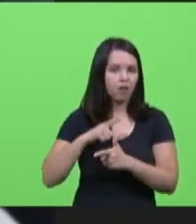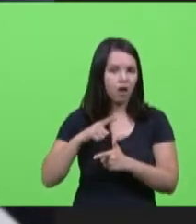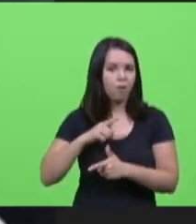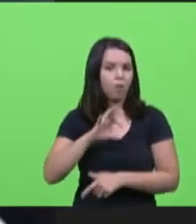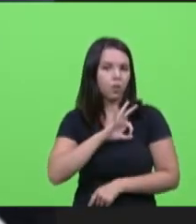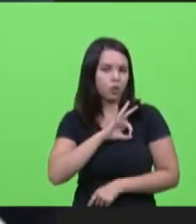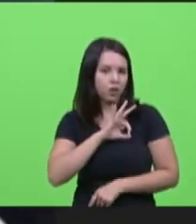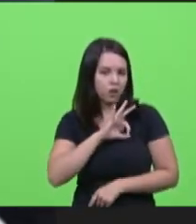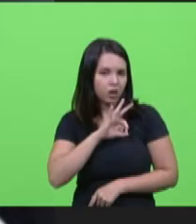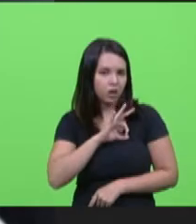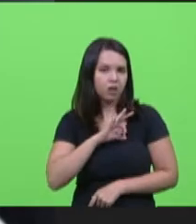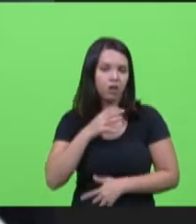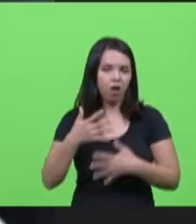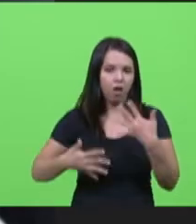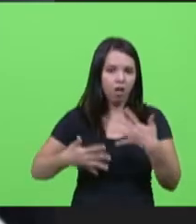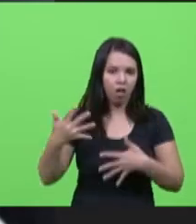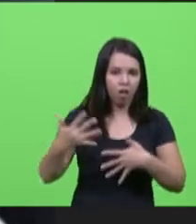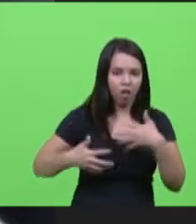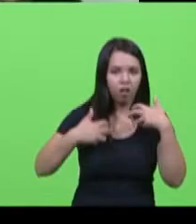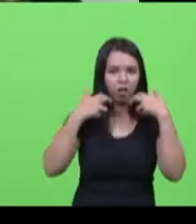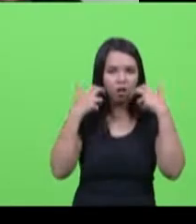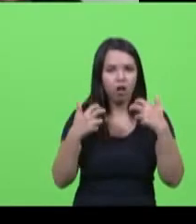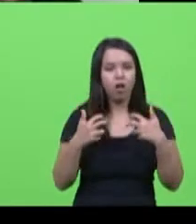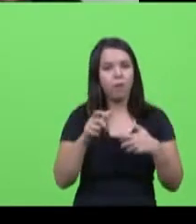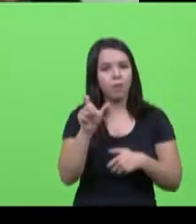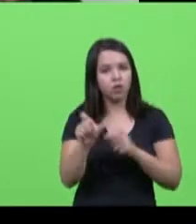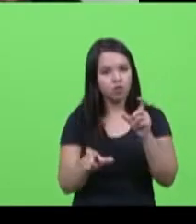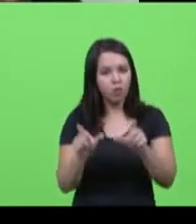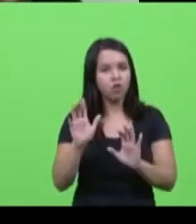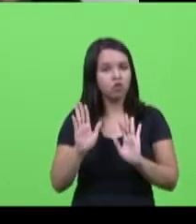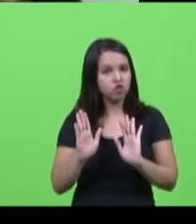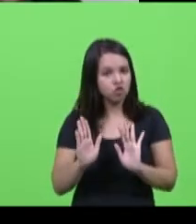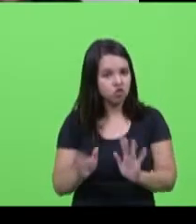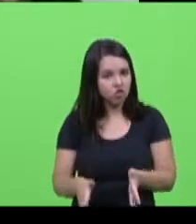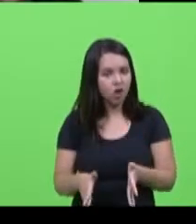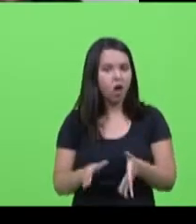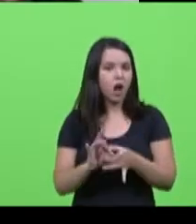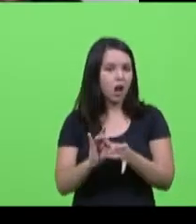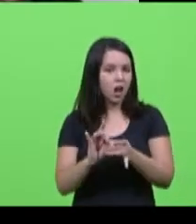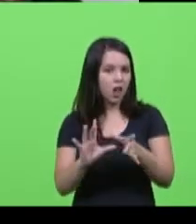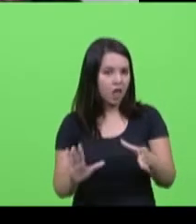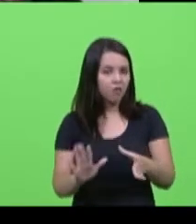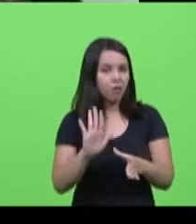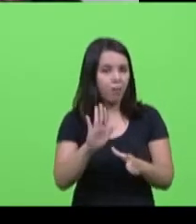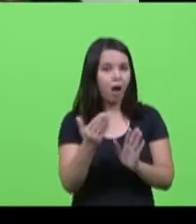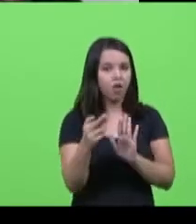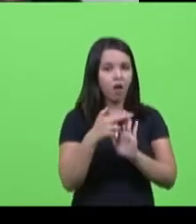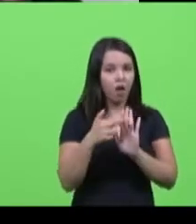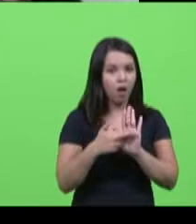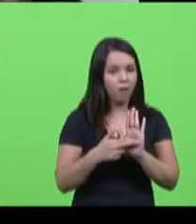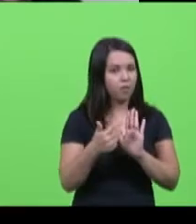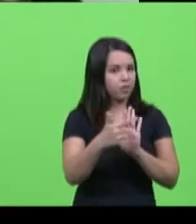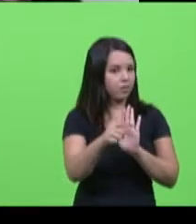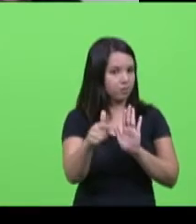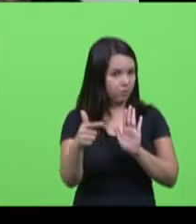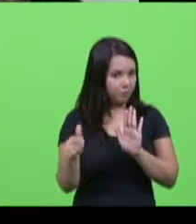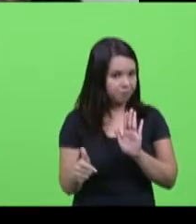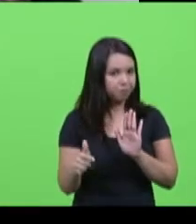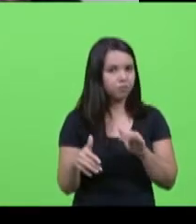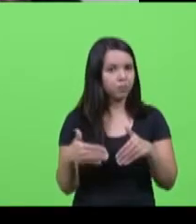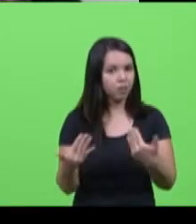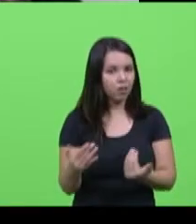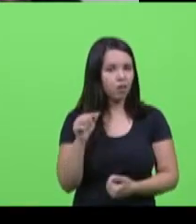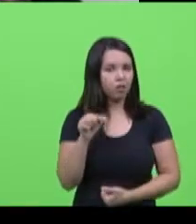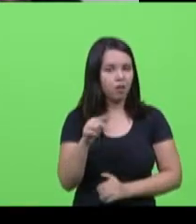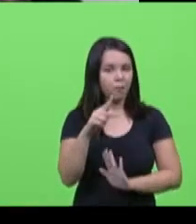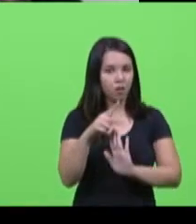que estão fazendo aquilo que está autorizado já, mas não está normatizado. Então, com esse projeto, não quer dizer que vamos fazer